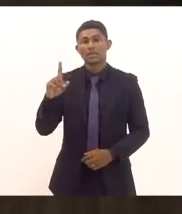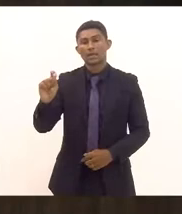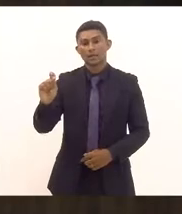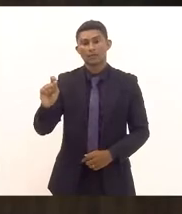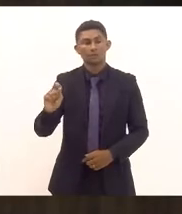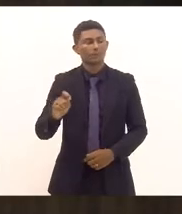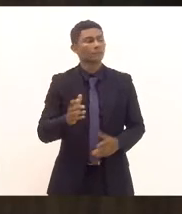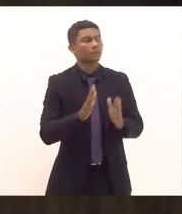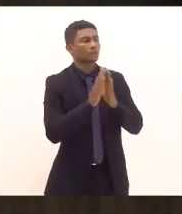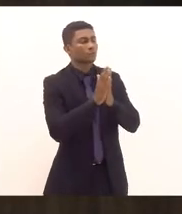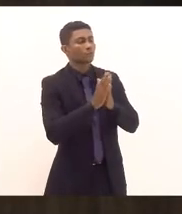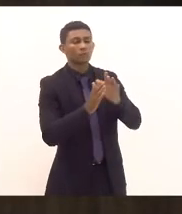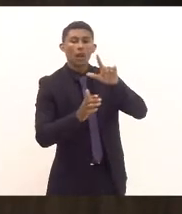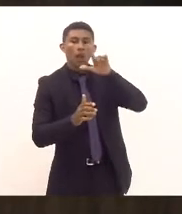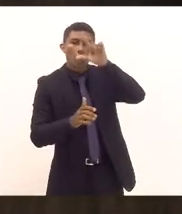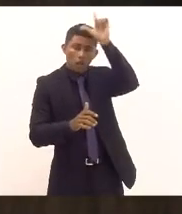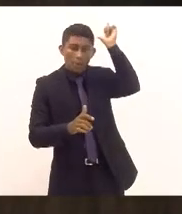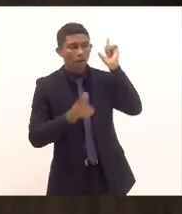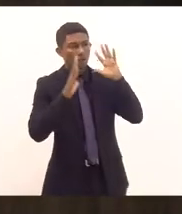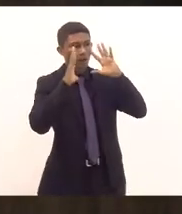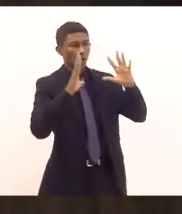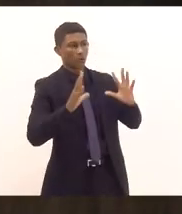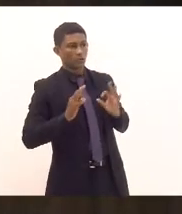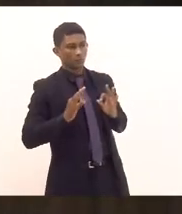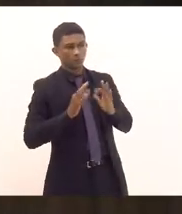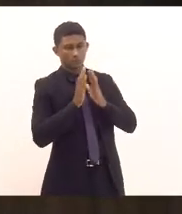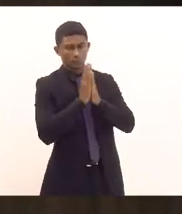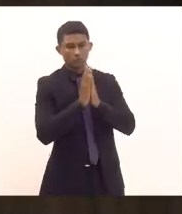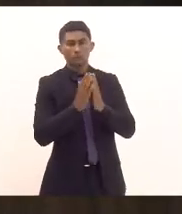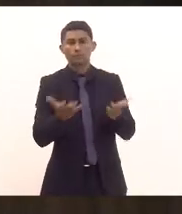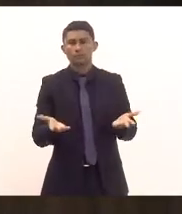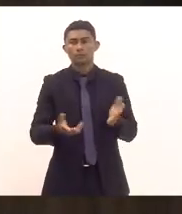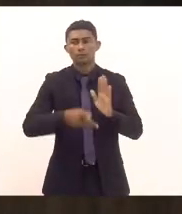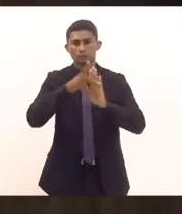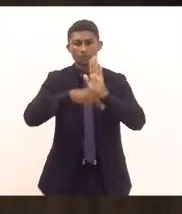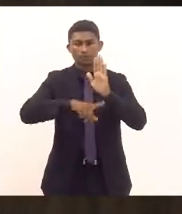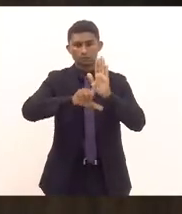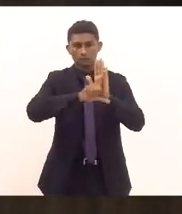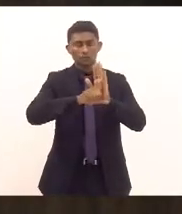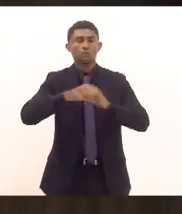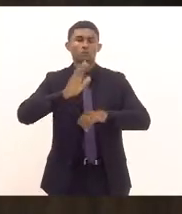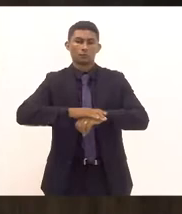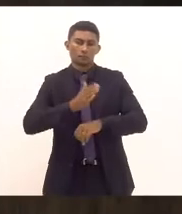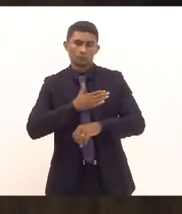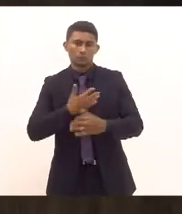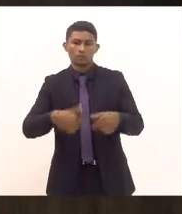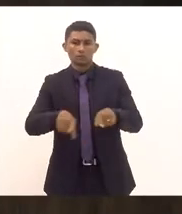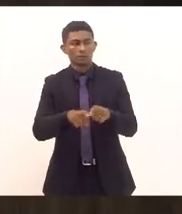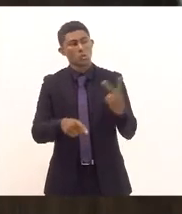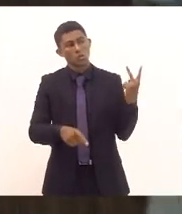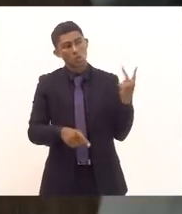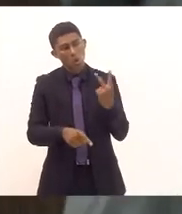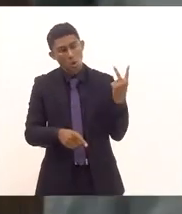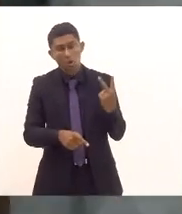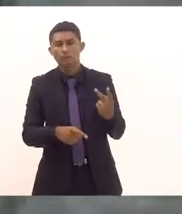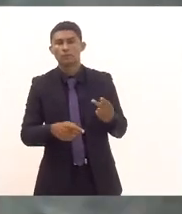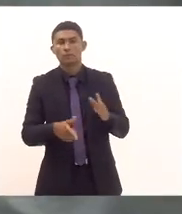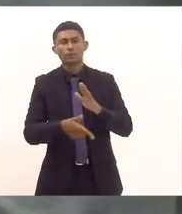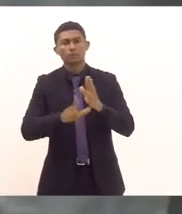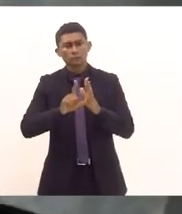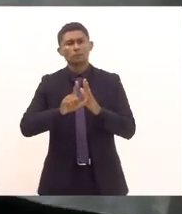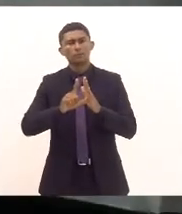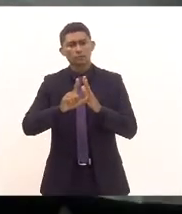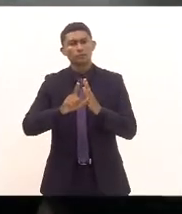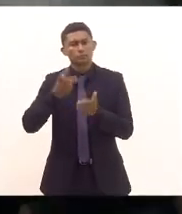Paulo Corrêa da Rocha Paulo atenção projeto é de autoria de Paulo estudando né durante